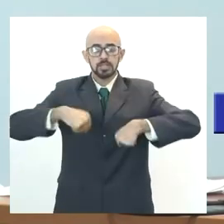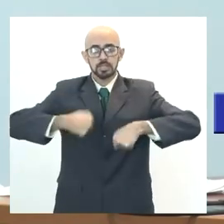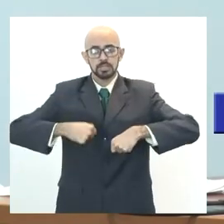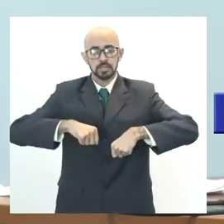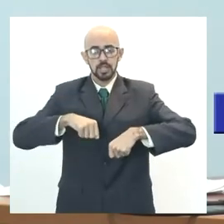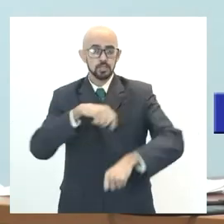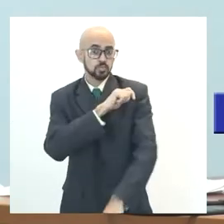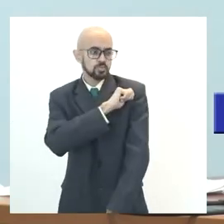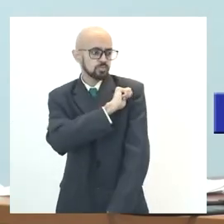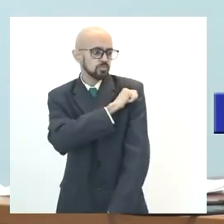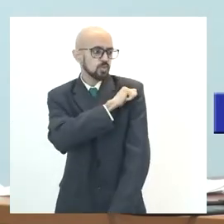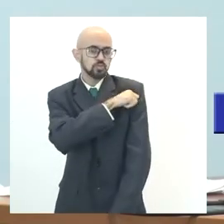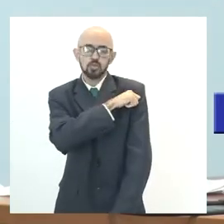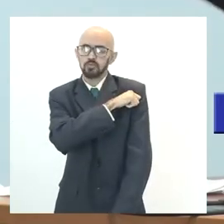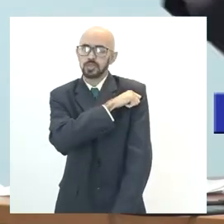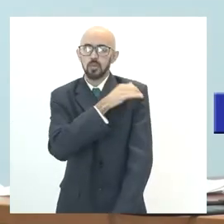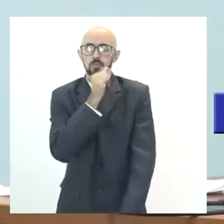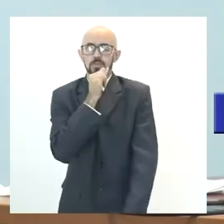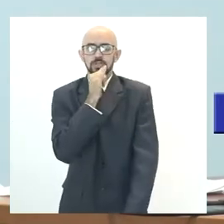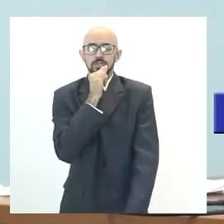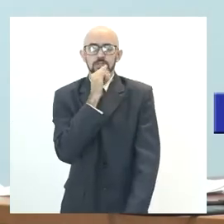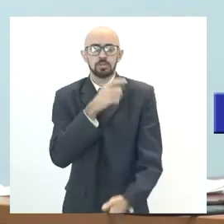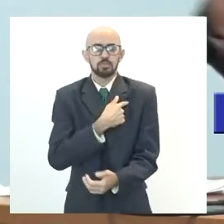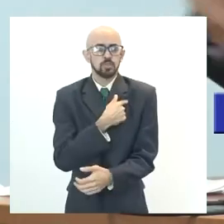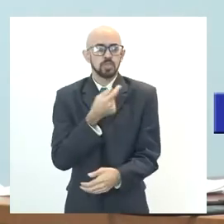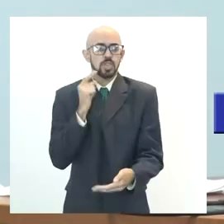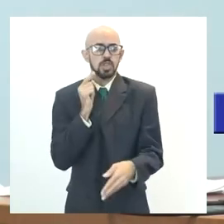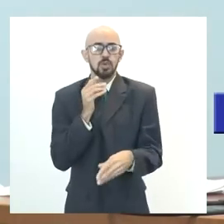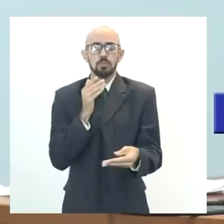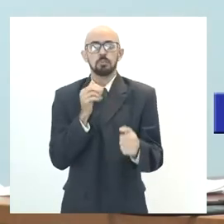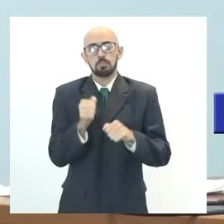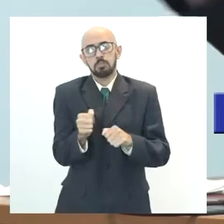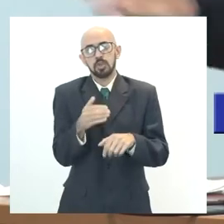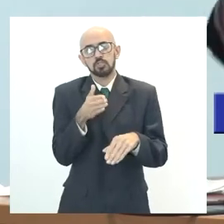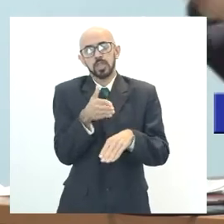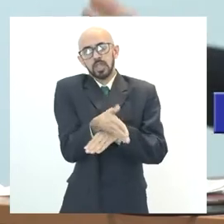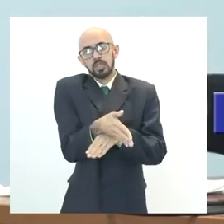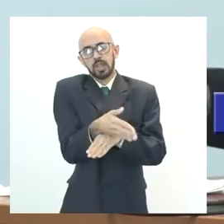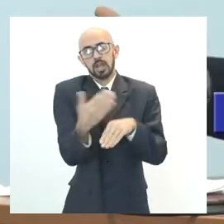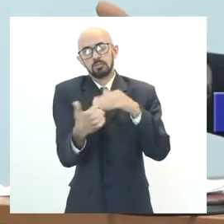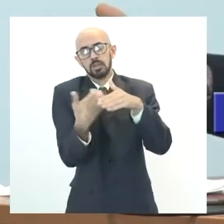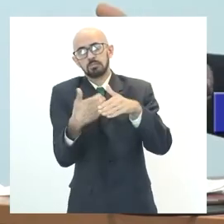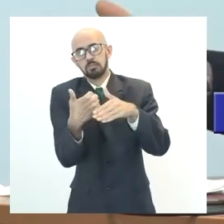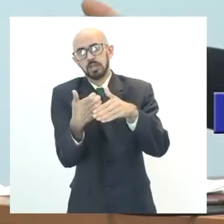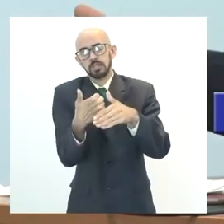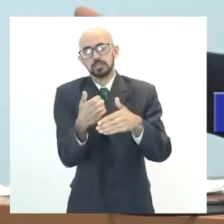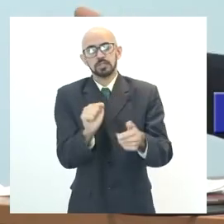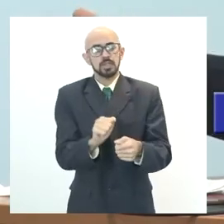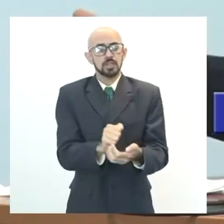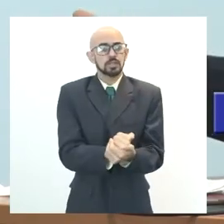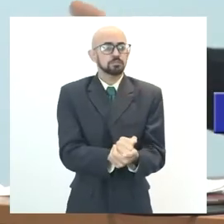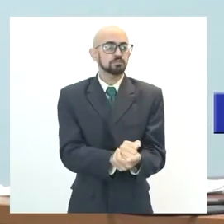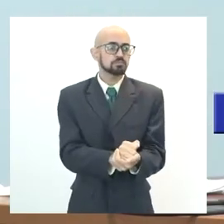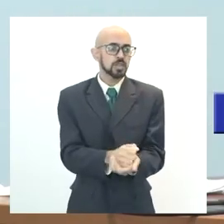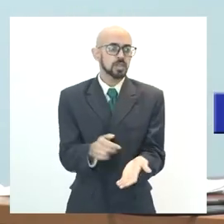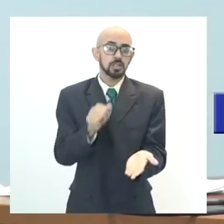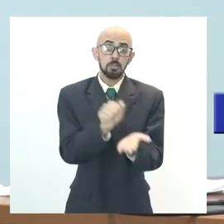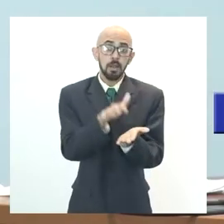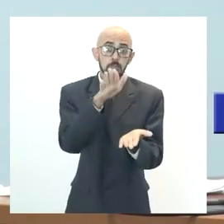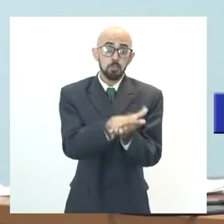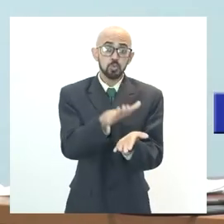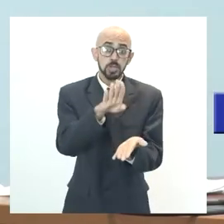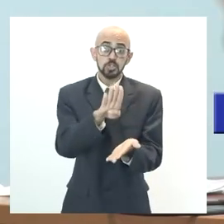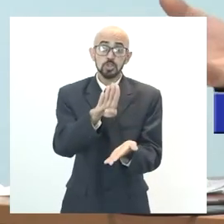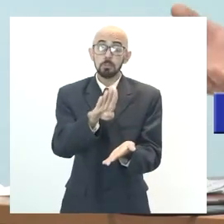auditor fiscal por exemplo na categoria possível entrar numa empresa fazer uma fi e não dá um monte de milhões e se não